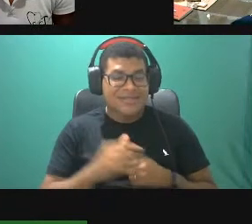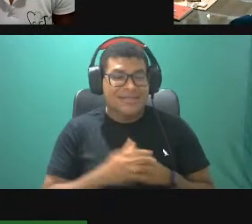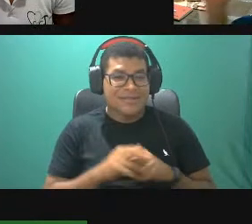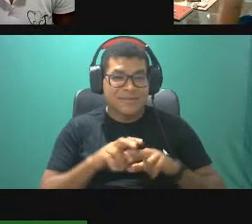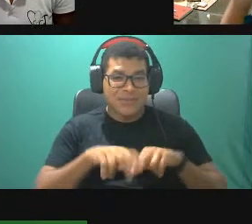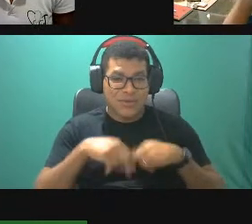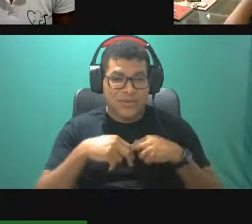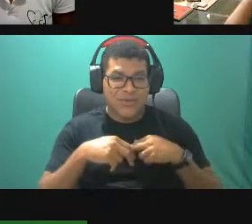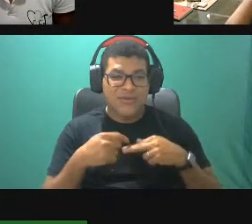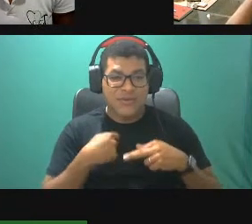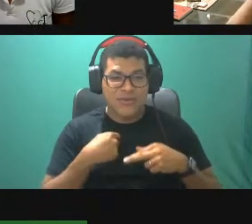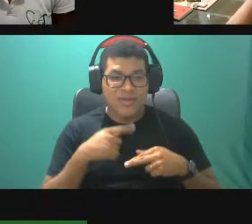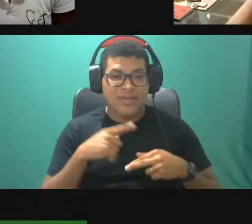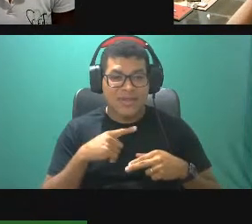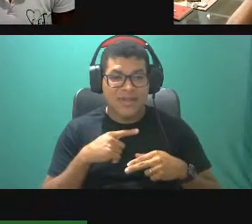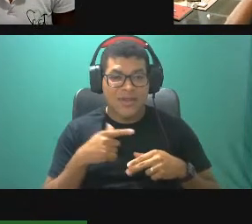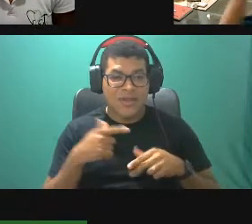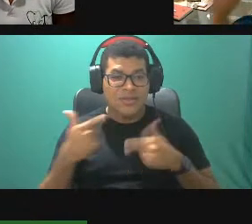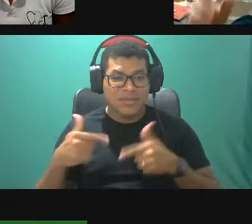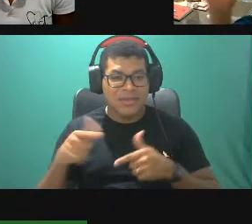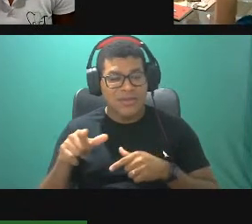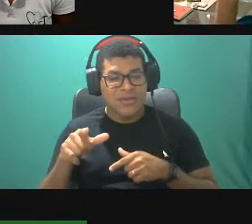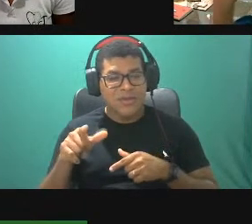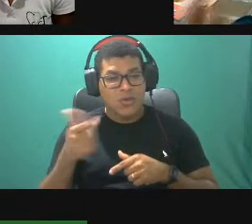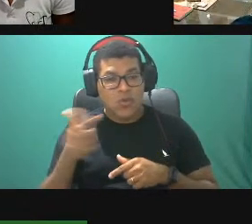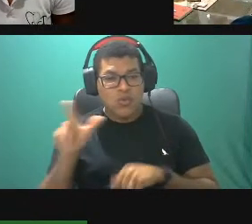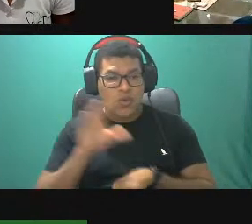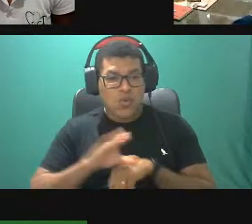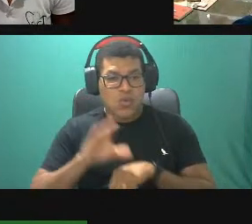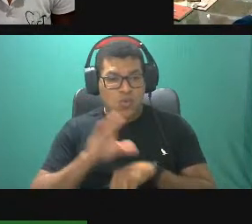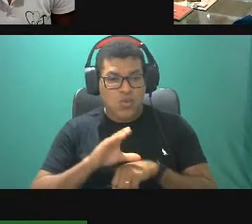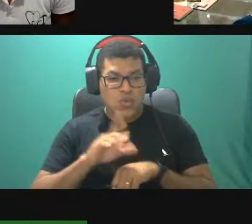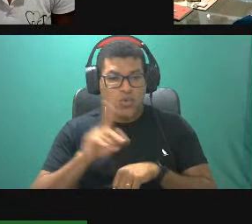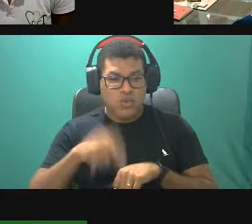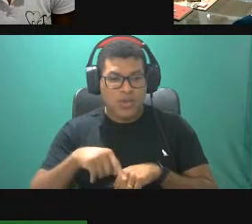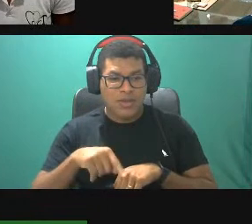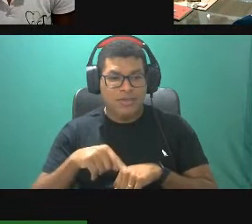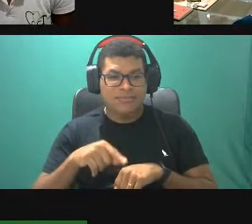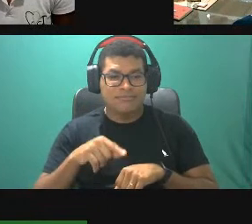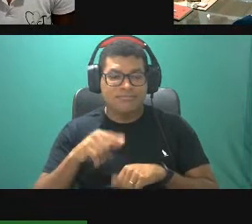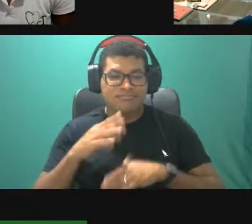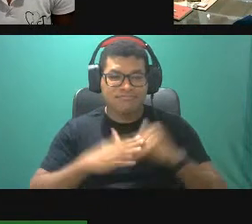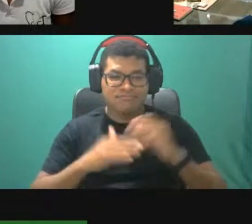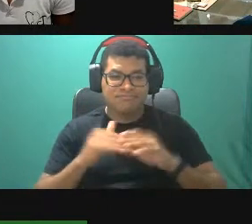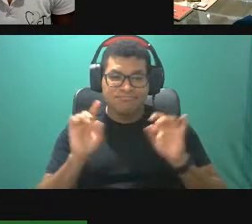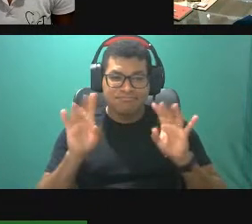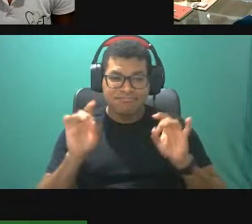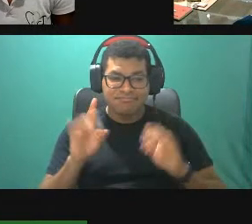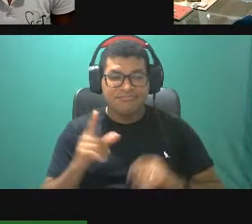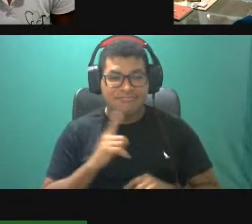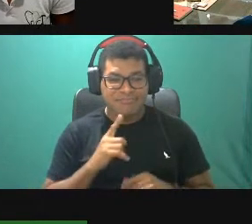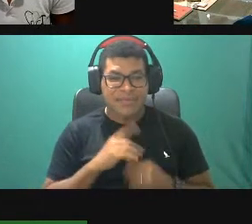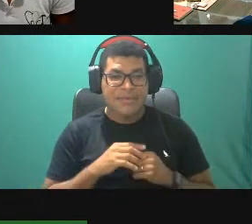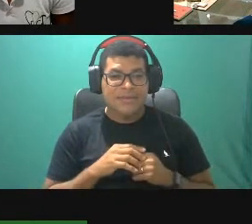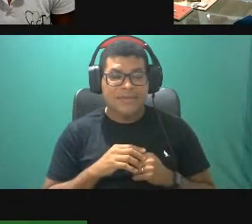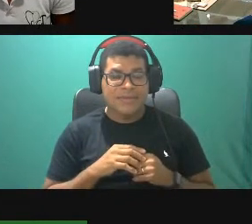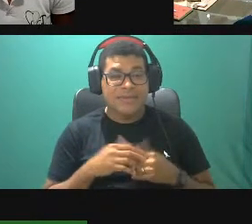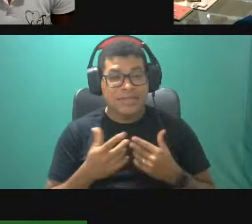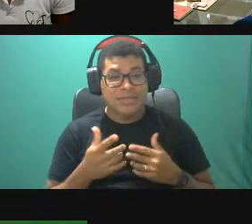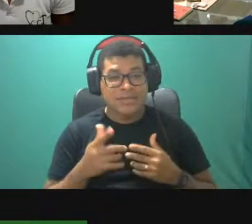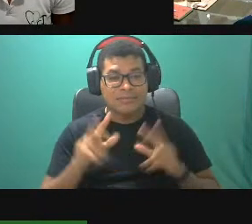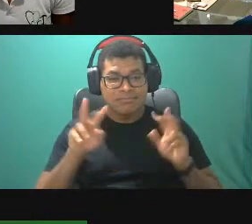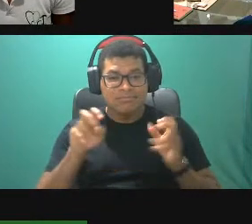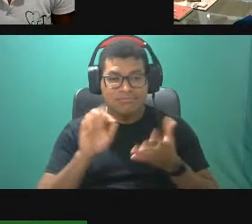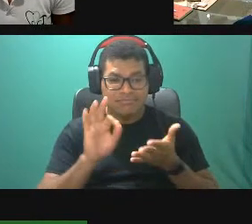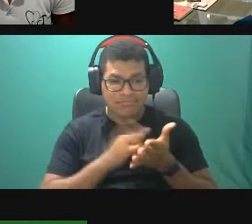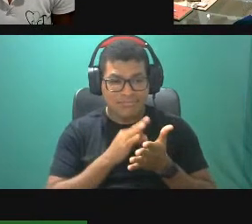conta da atividade nossa do curso de especialização aqui que está terminando. Mas a questão da assinatura, se a gente fosse